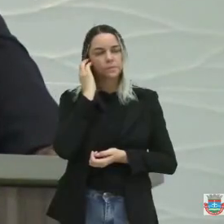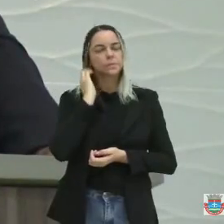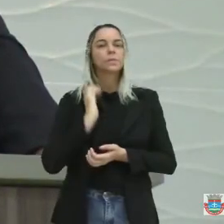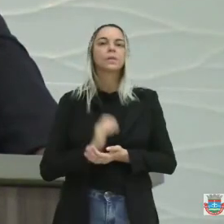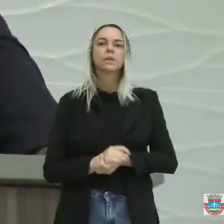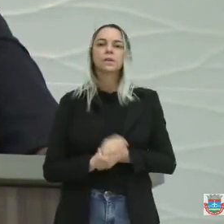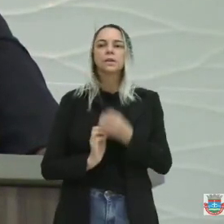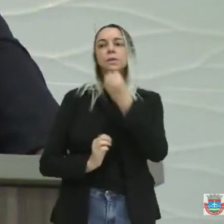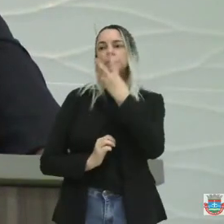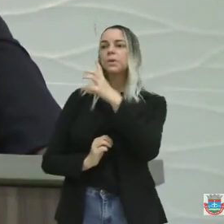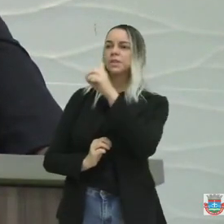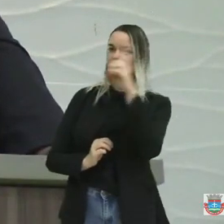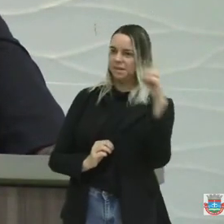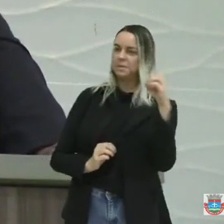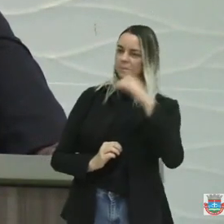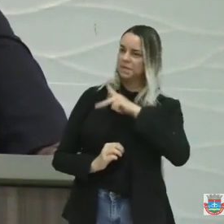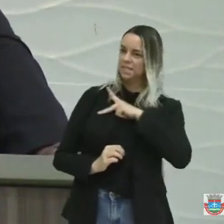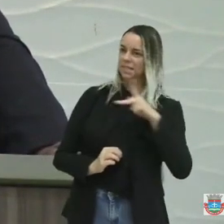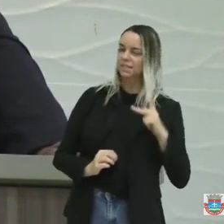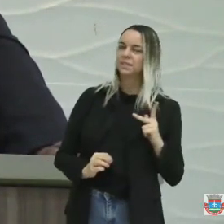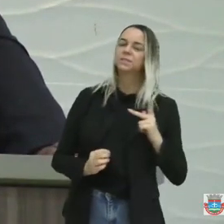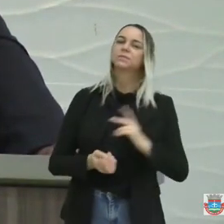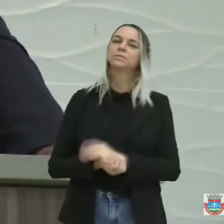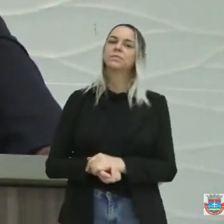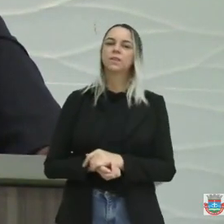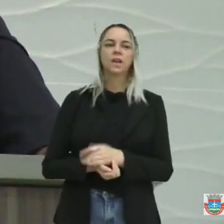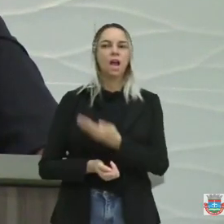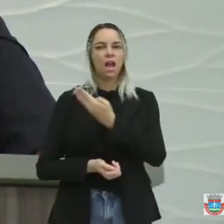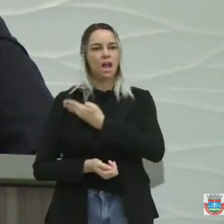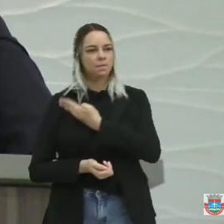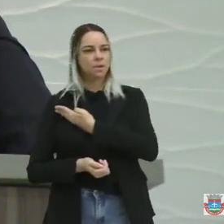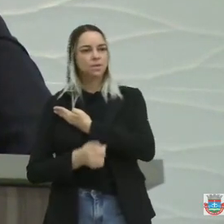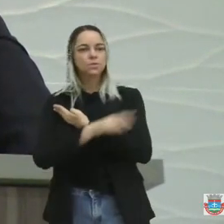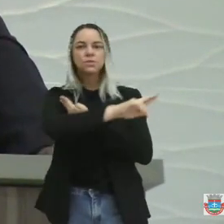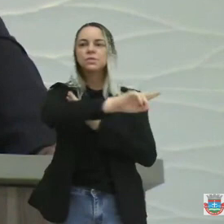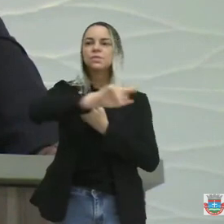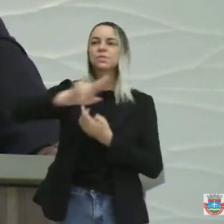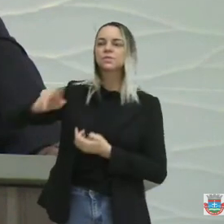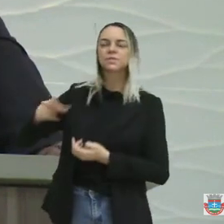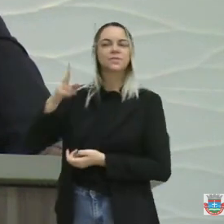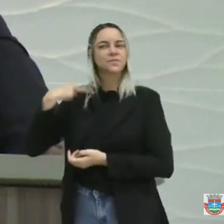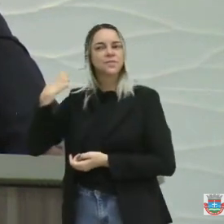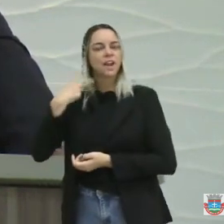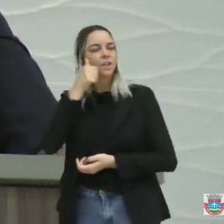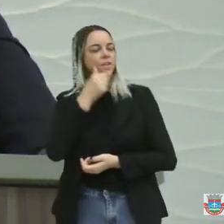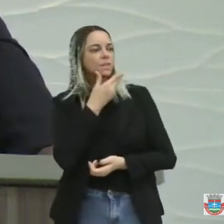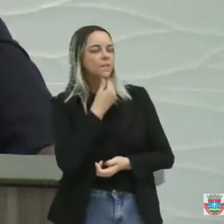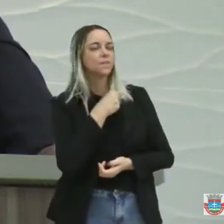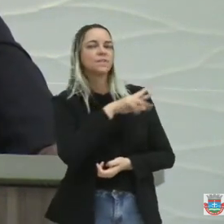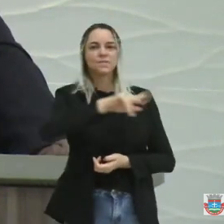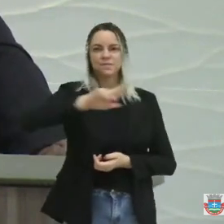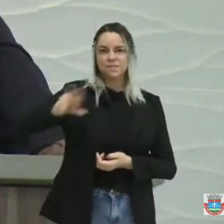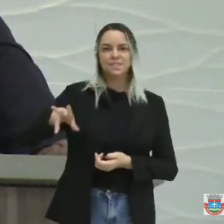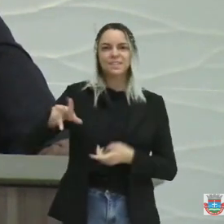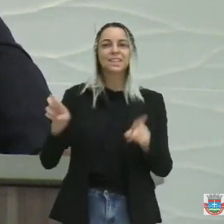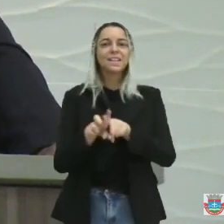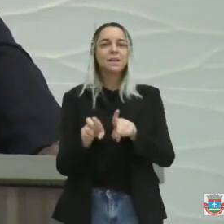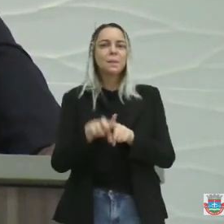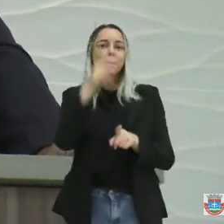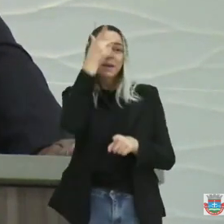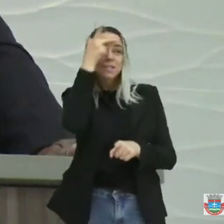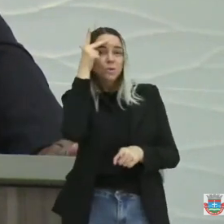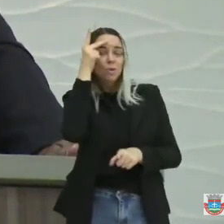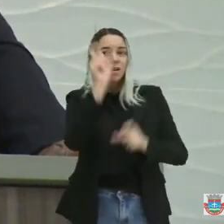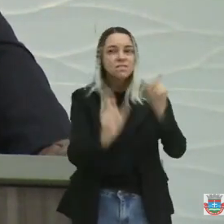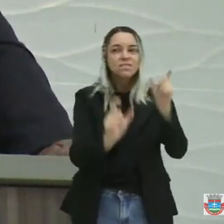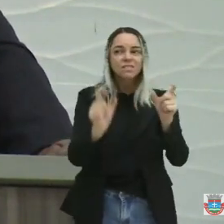Bom dia, senhor presidente, colegas vereadores, vereadoras, pessoal que nos acompanha através da